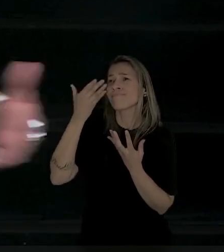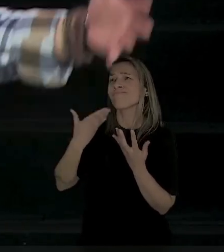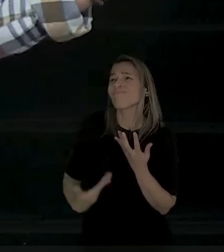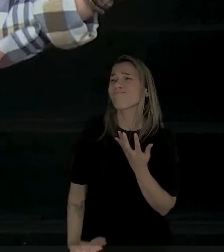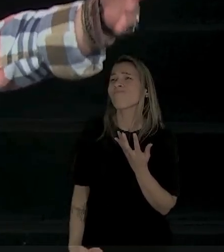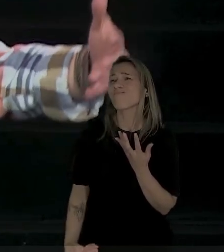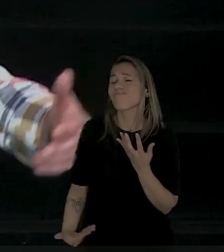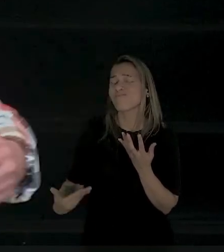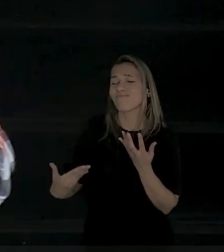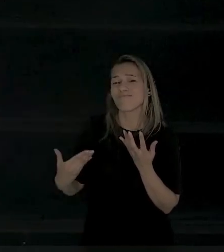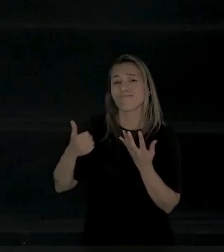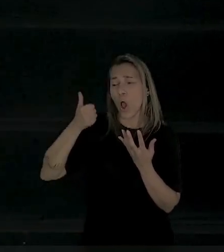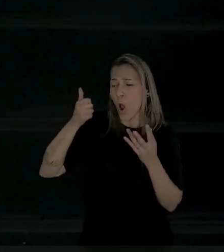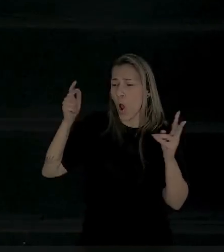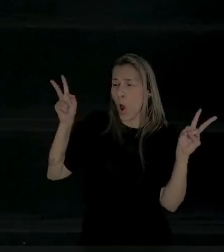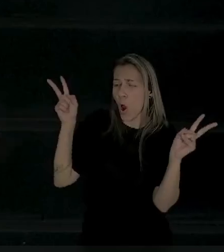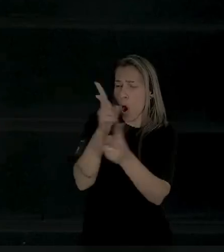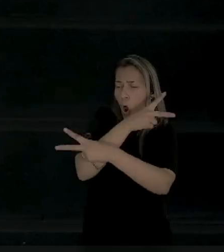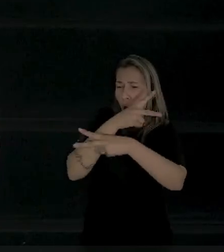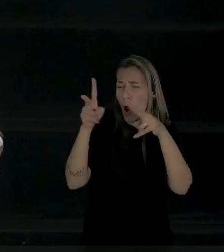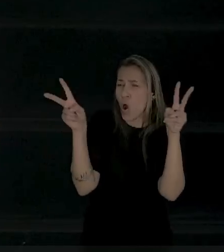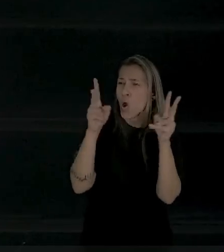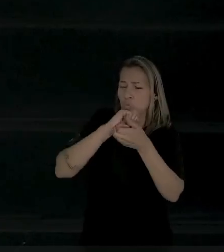o vento esmiuça as pedras,